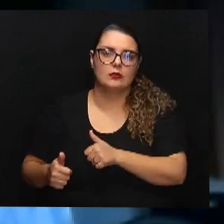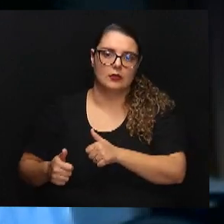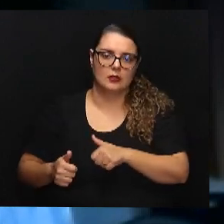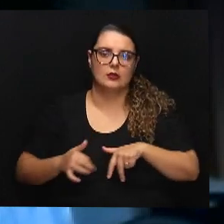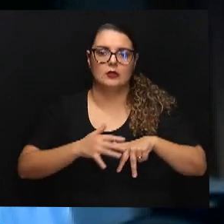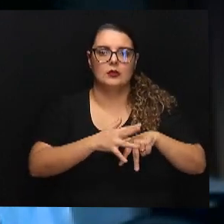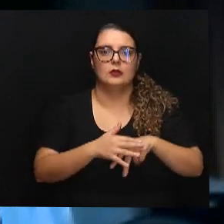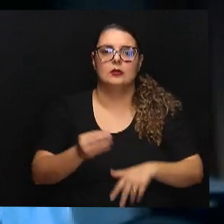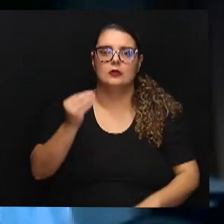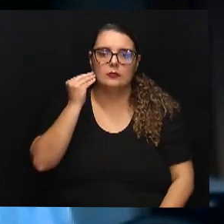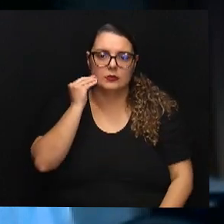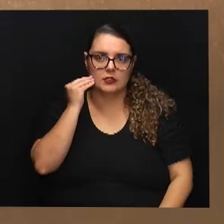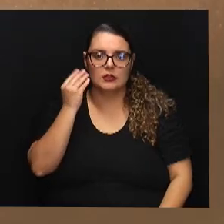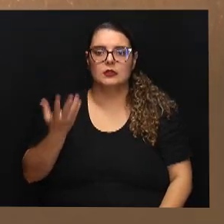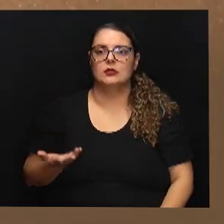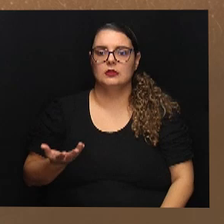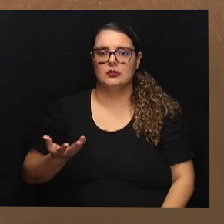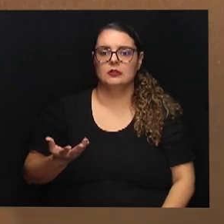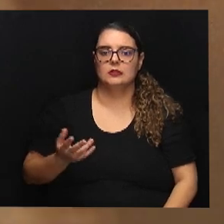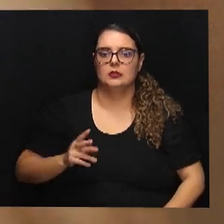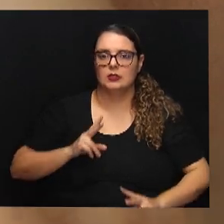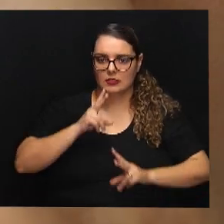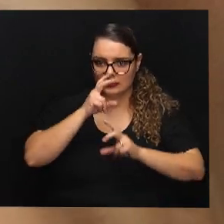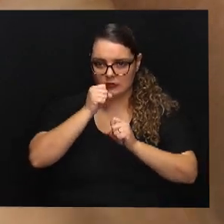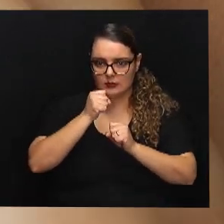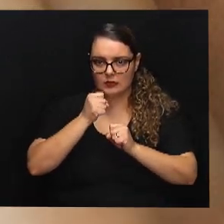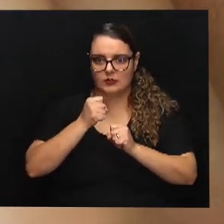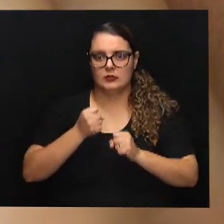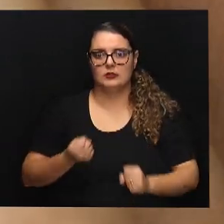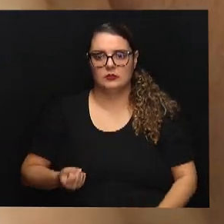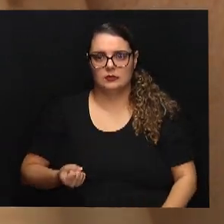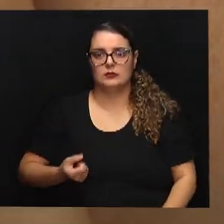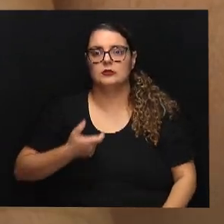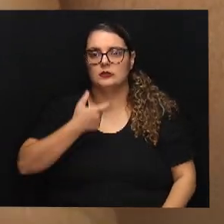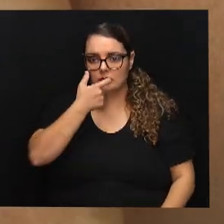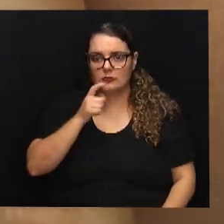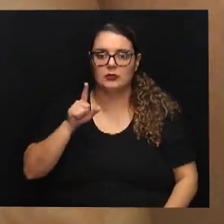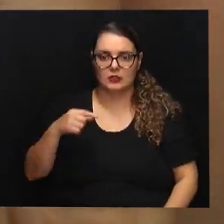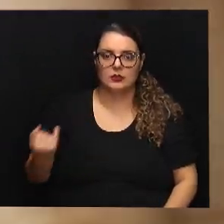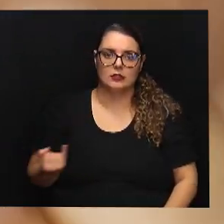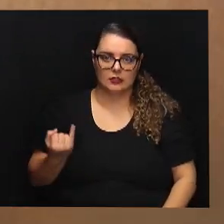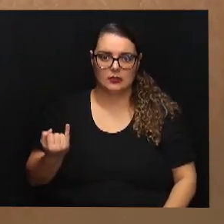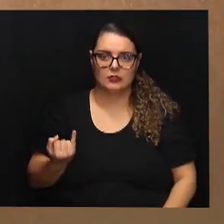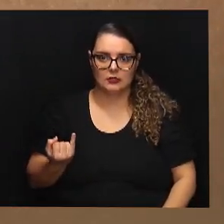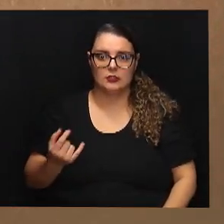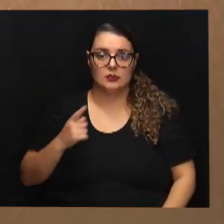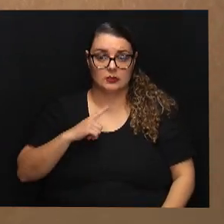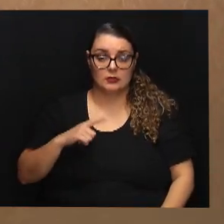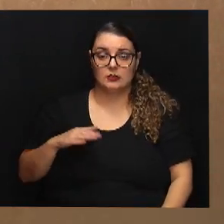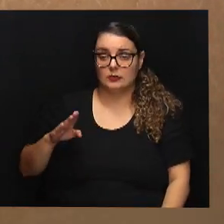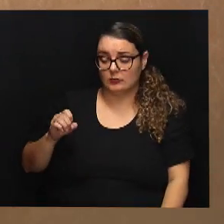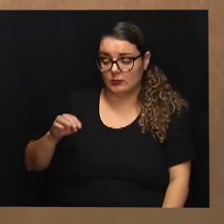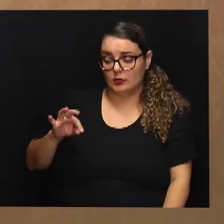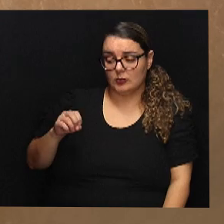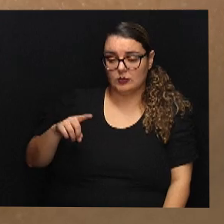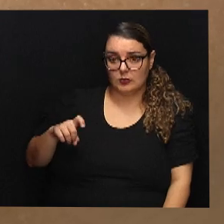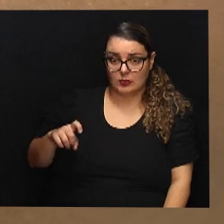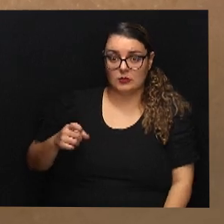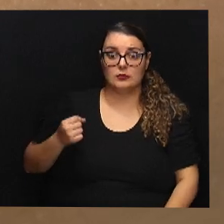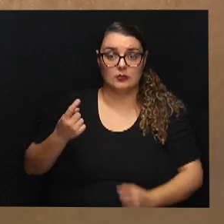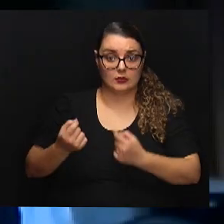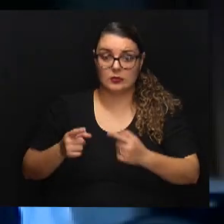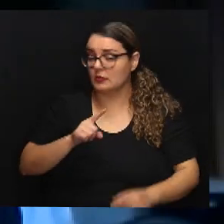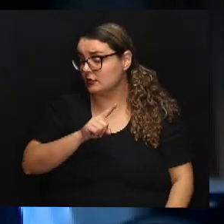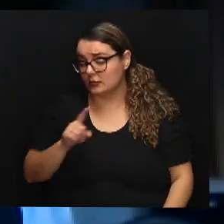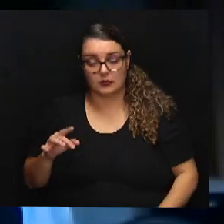estar reavaliando esses pacientes para tentar controlar essa força muscular. Então, a placa é muito importante. Nós temos o Botox para